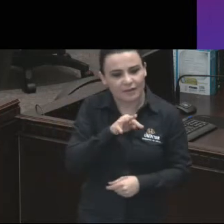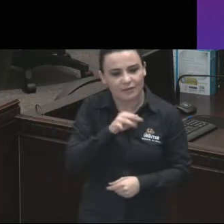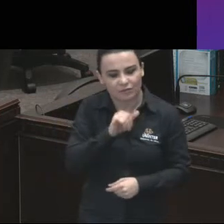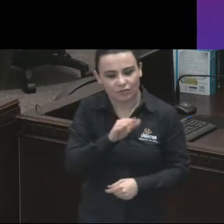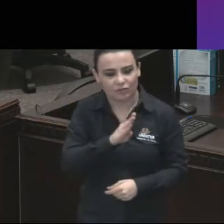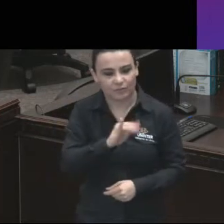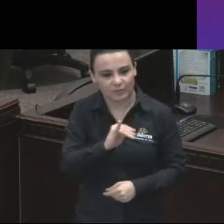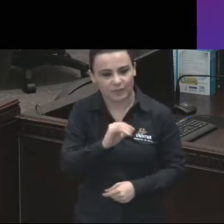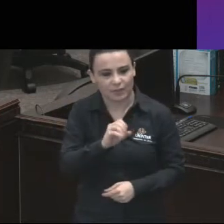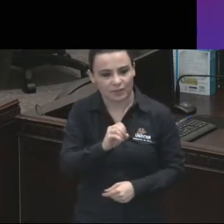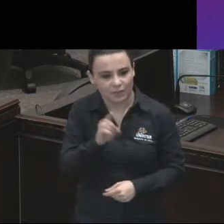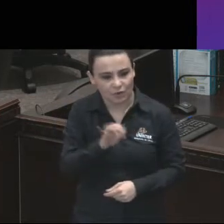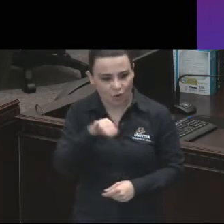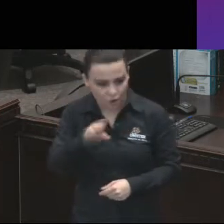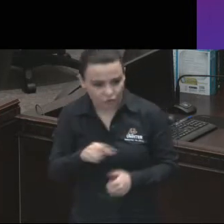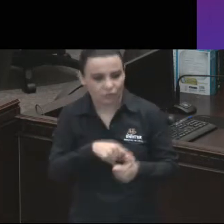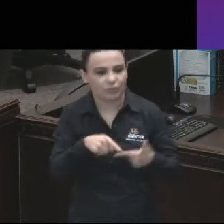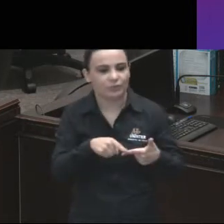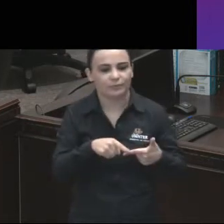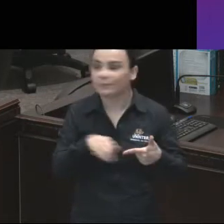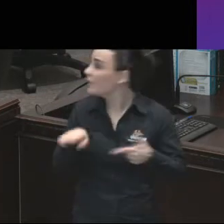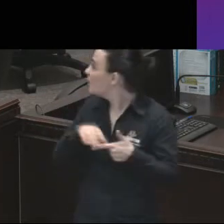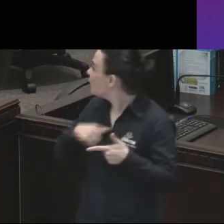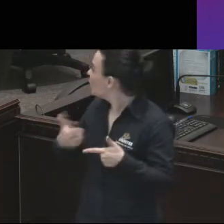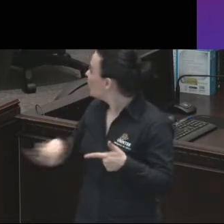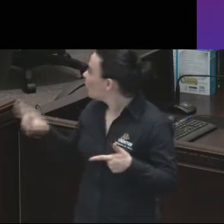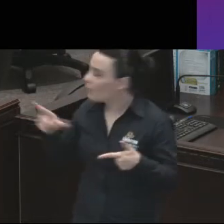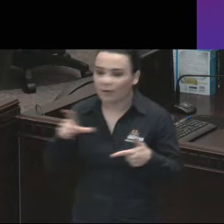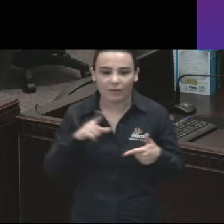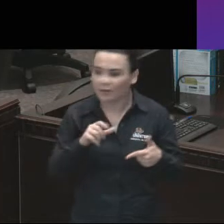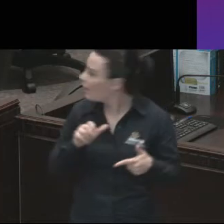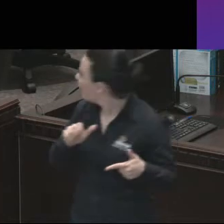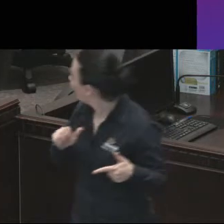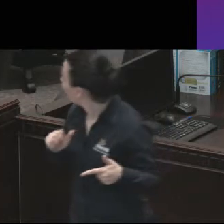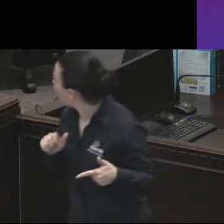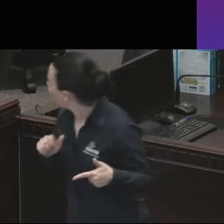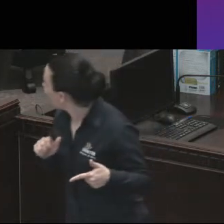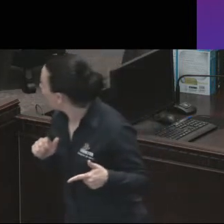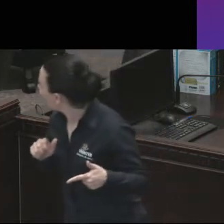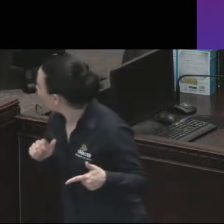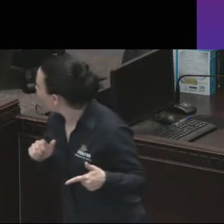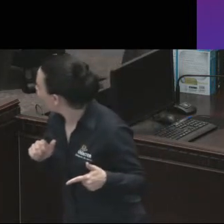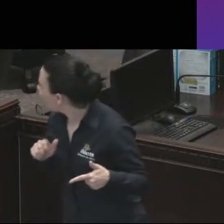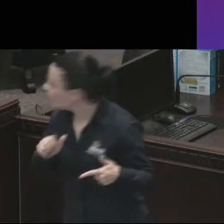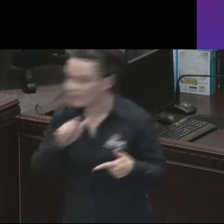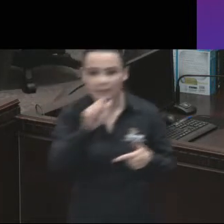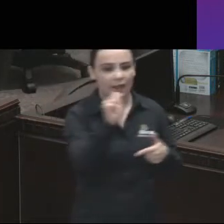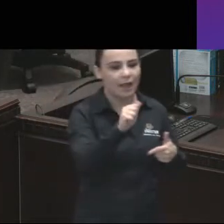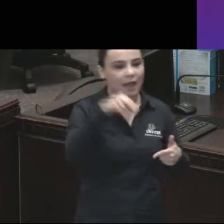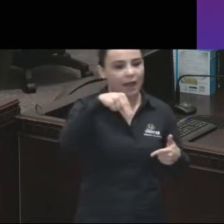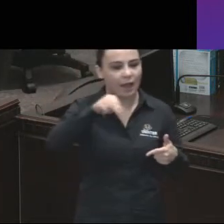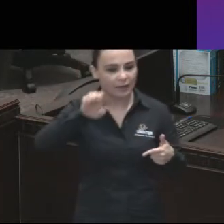contaminação, seguido pelos AINEs, que são os anti-inflamatórios não esteroidais, as drogas do tipo